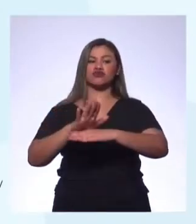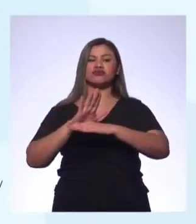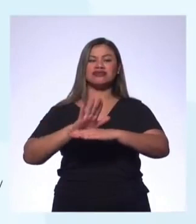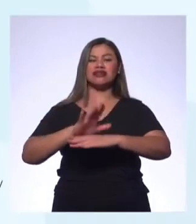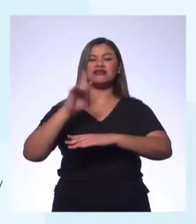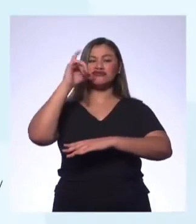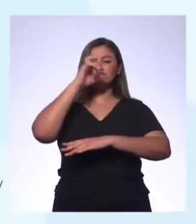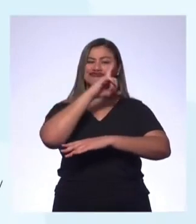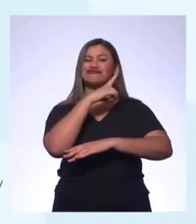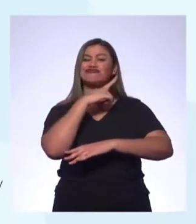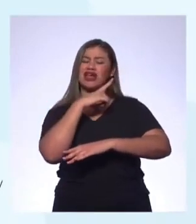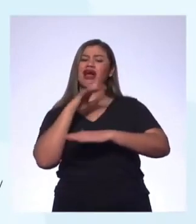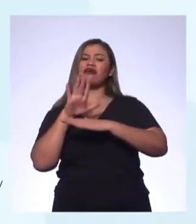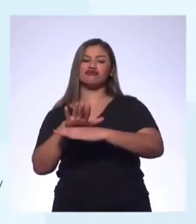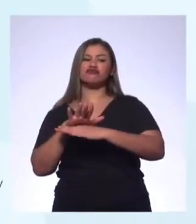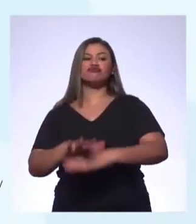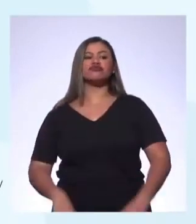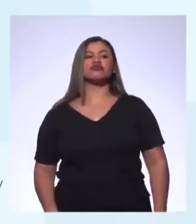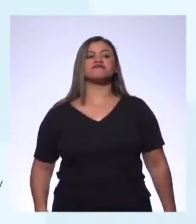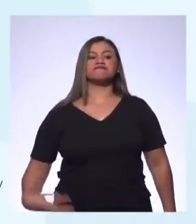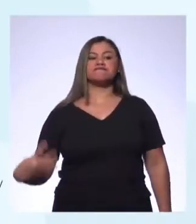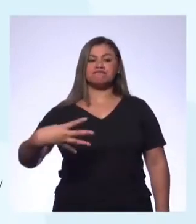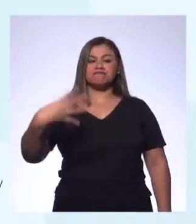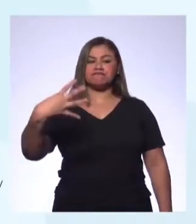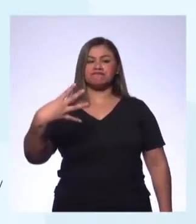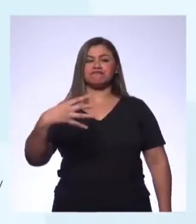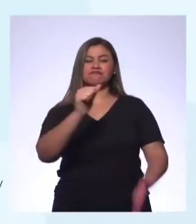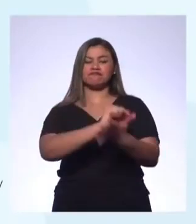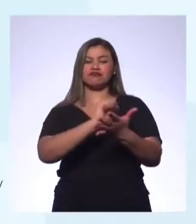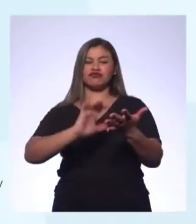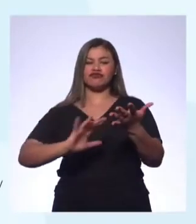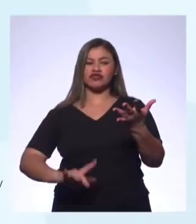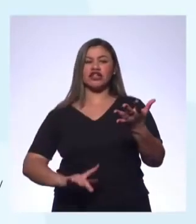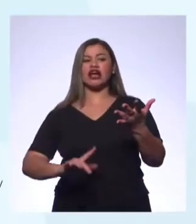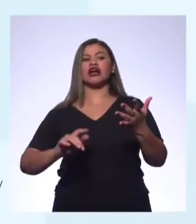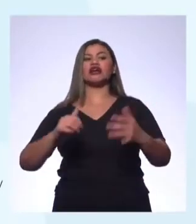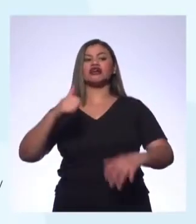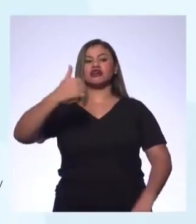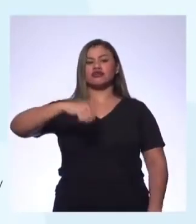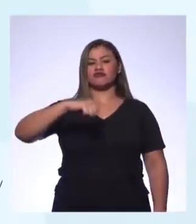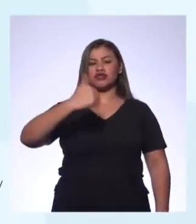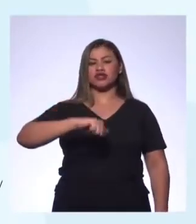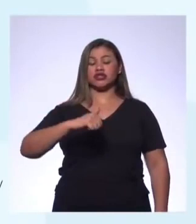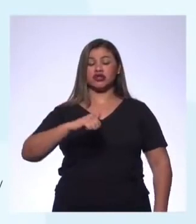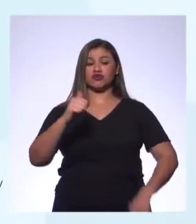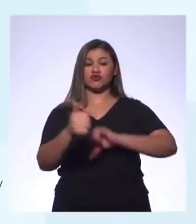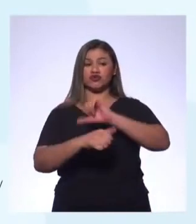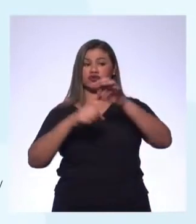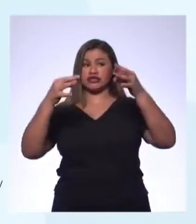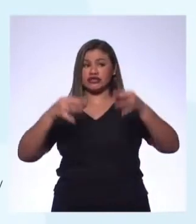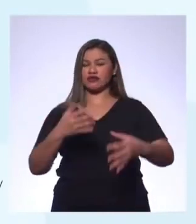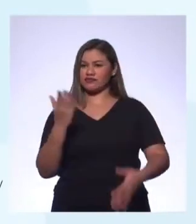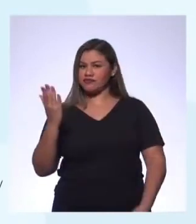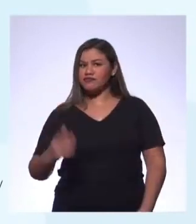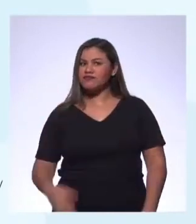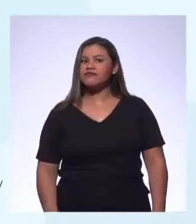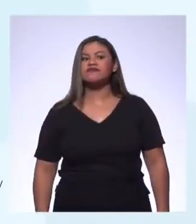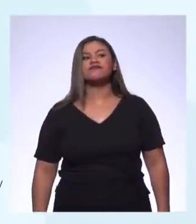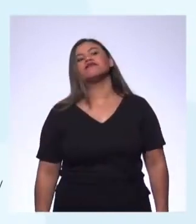4. Receber seus trabalhos e avaliações corrigidos. Quer continuar? Vamos